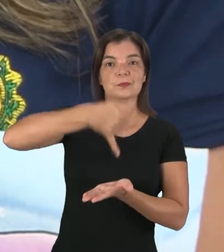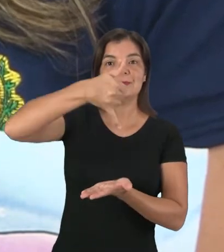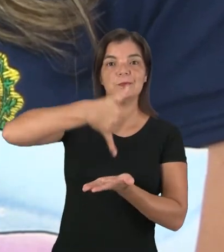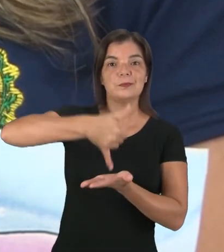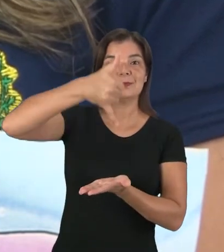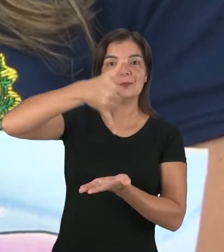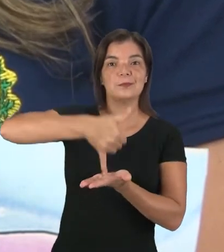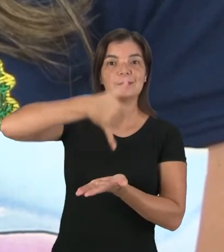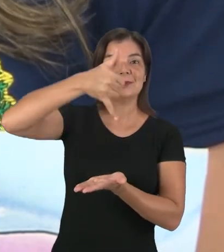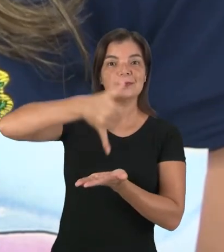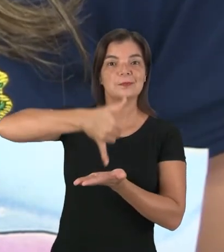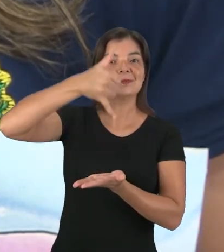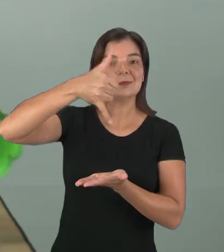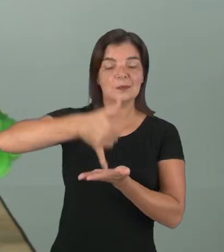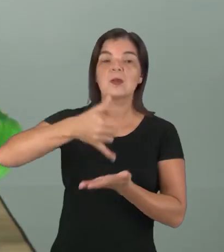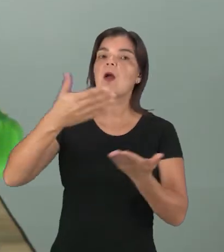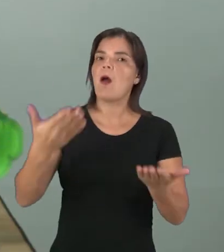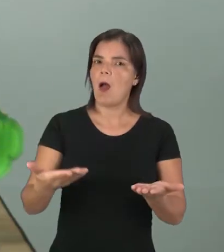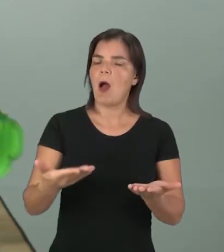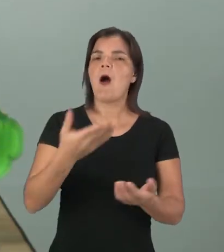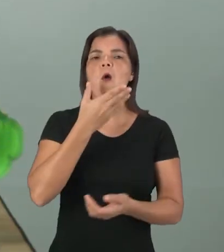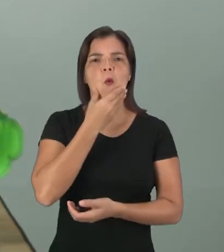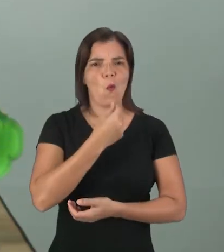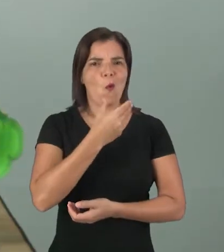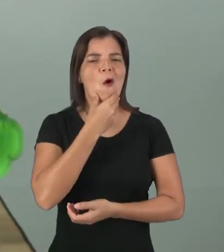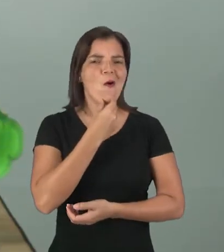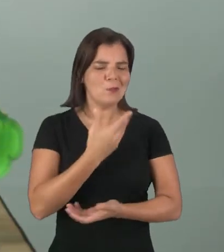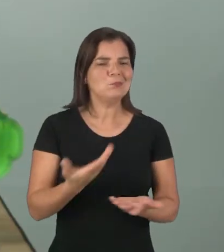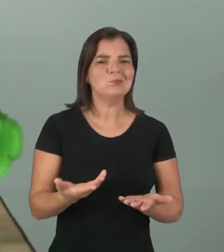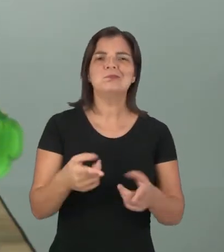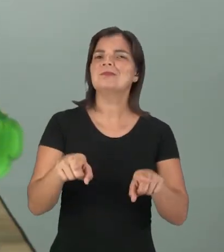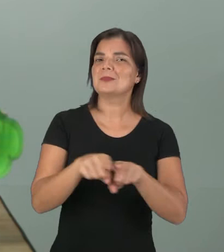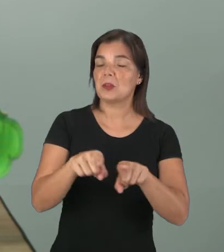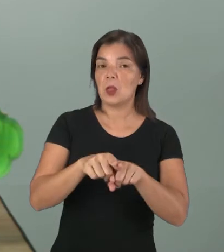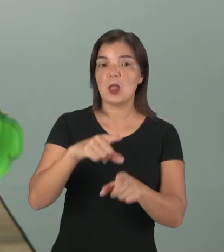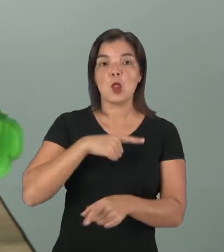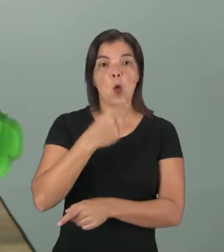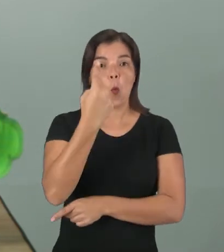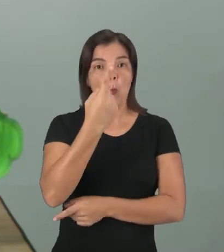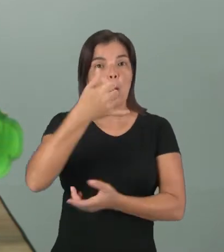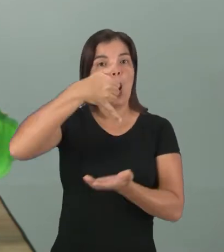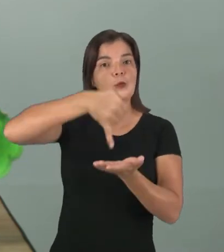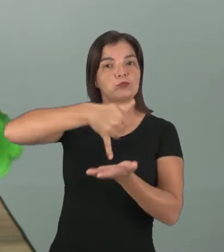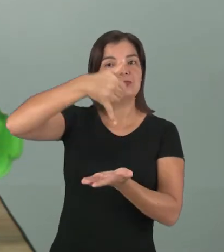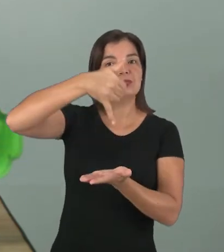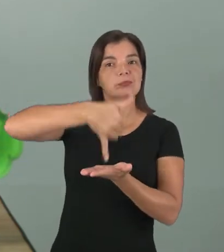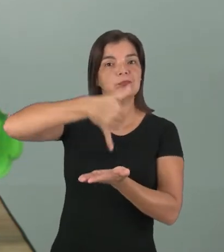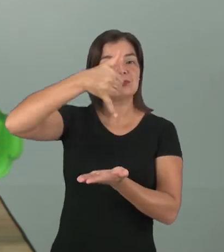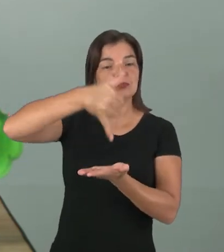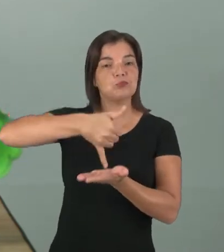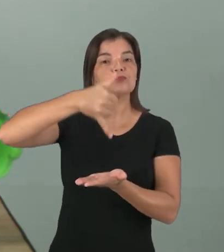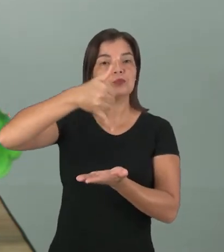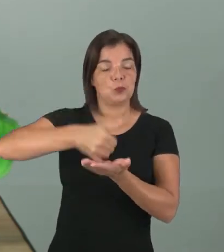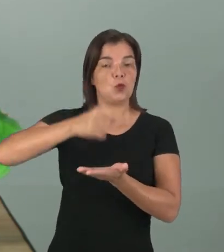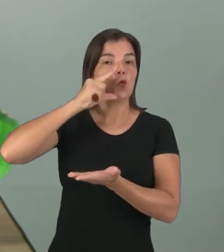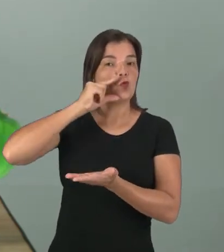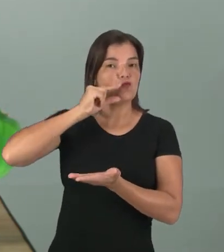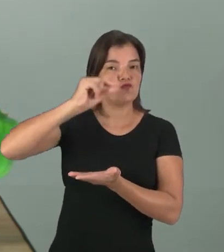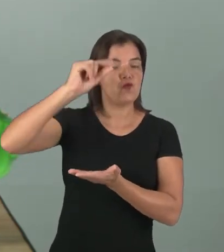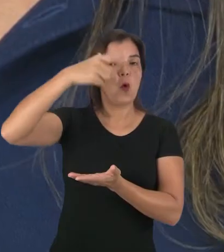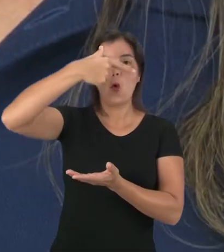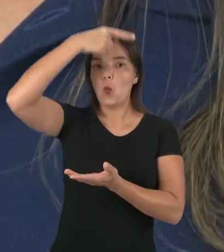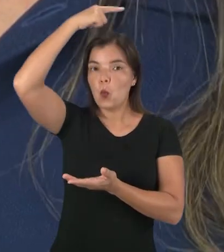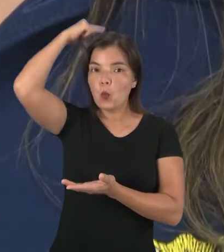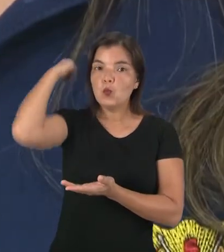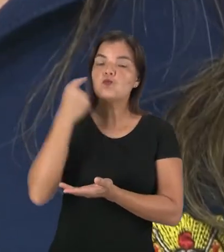Saci Pererê. Um meninozinho muito levado, que tem apenas uma perna, possui um gorro vermelho e